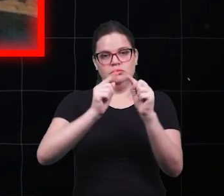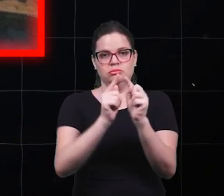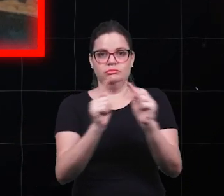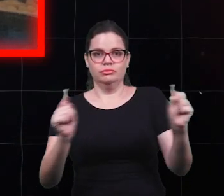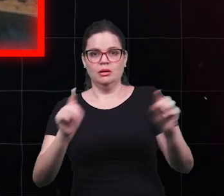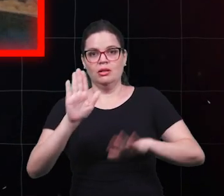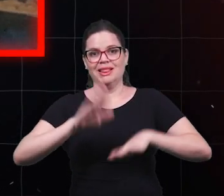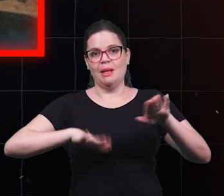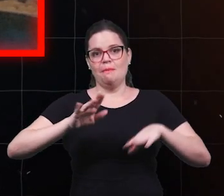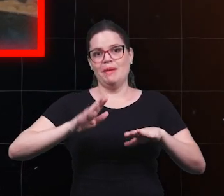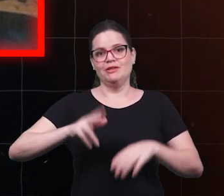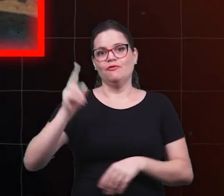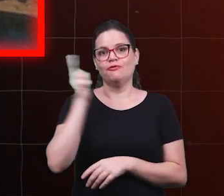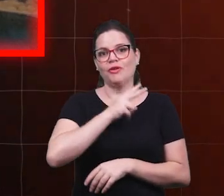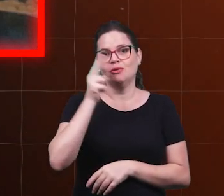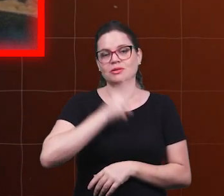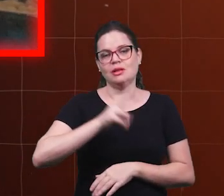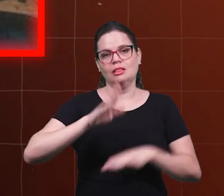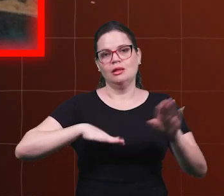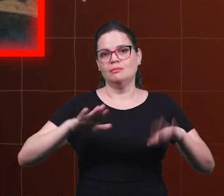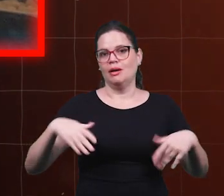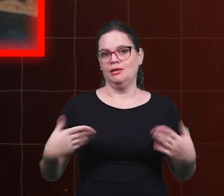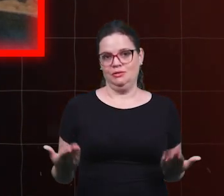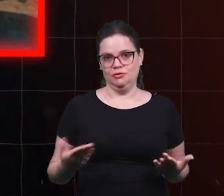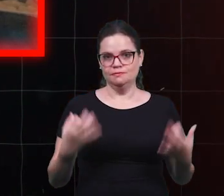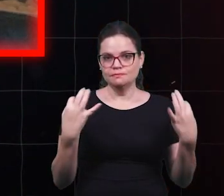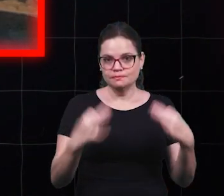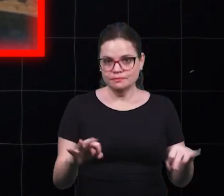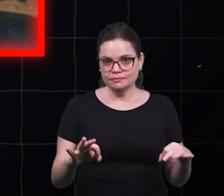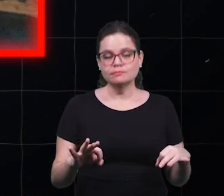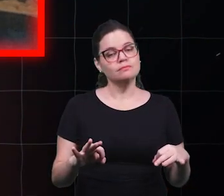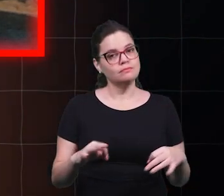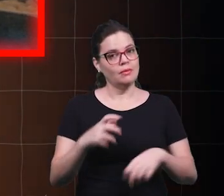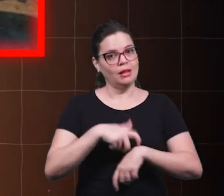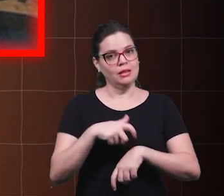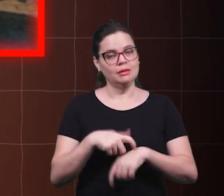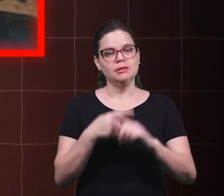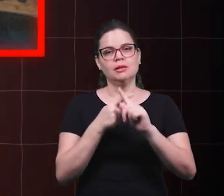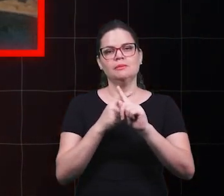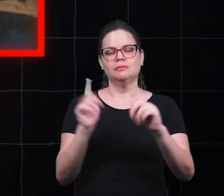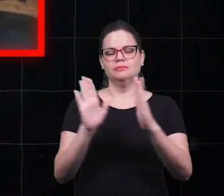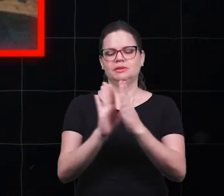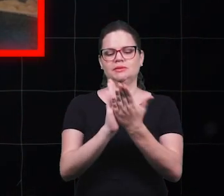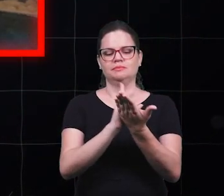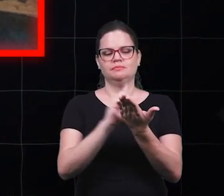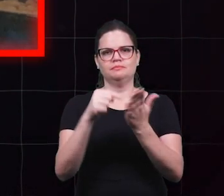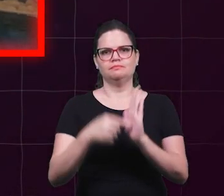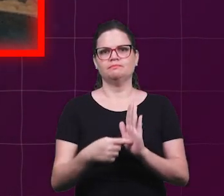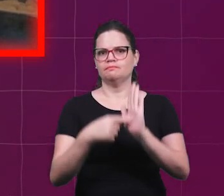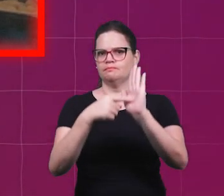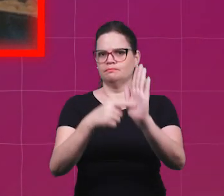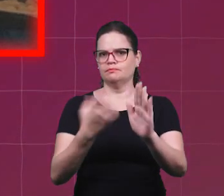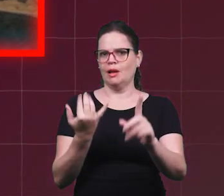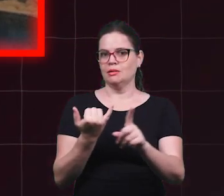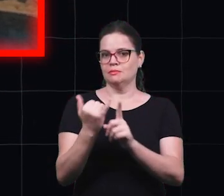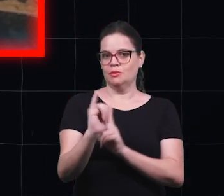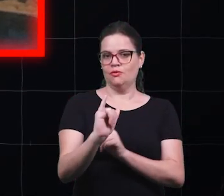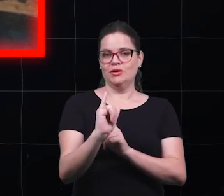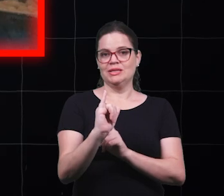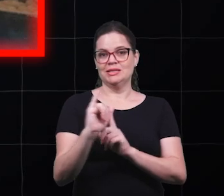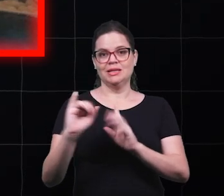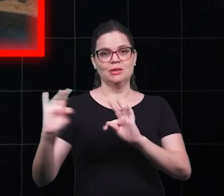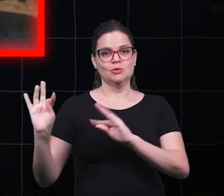aí. A palavra de Deus, ela revela que Deus está acima das